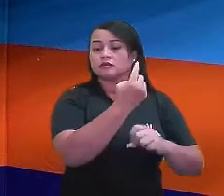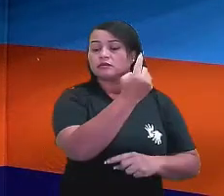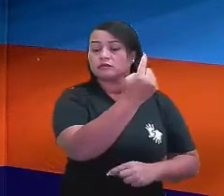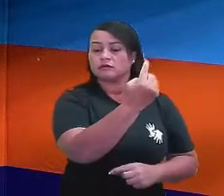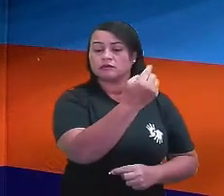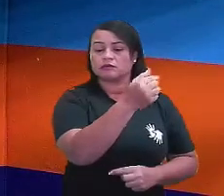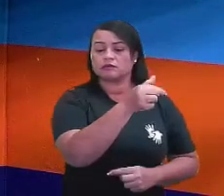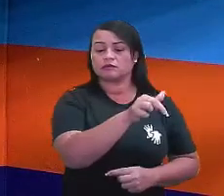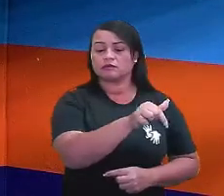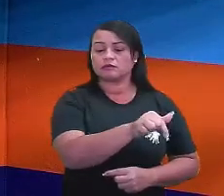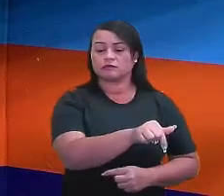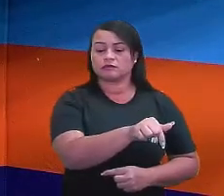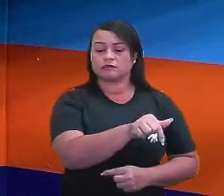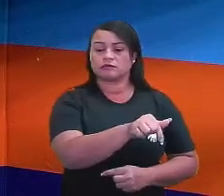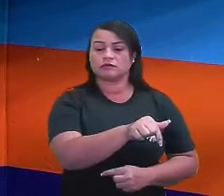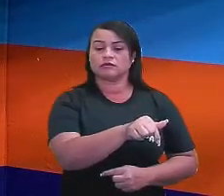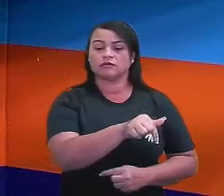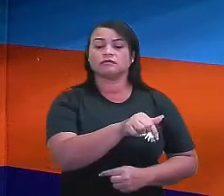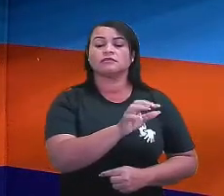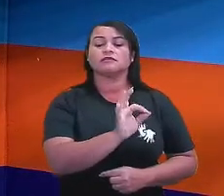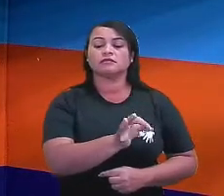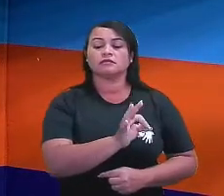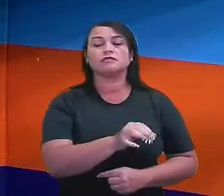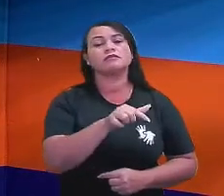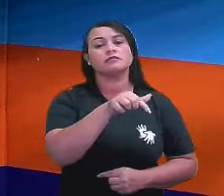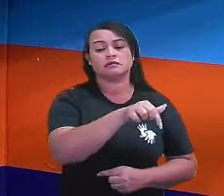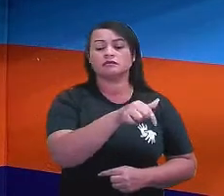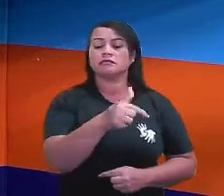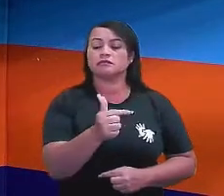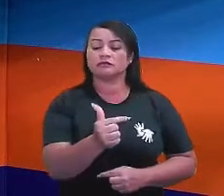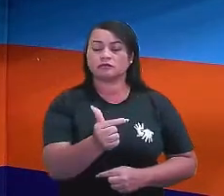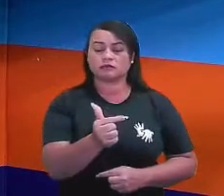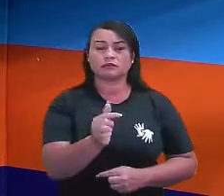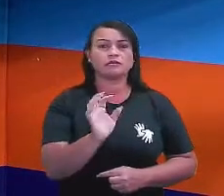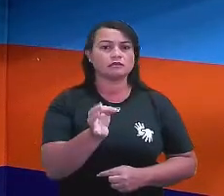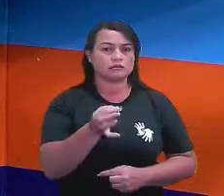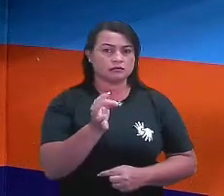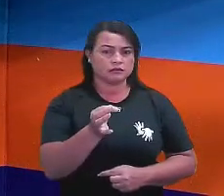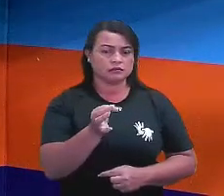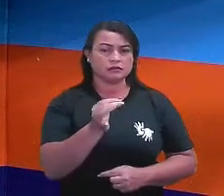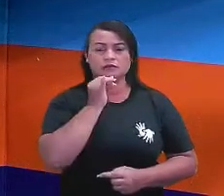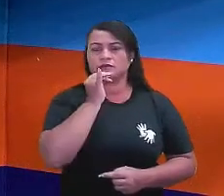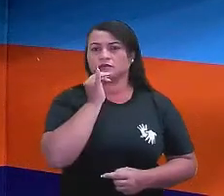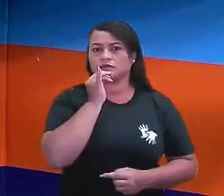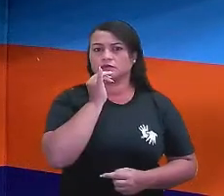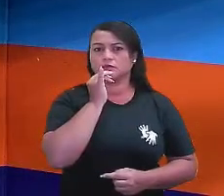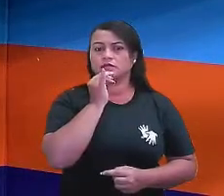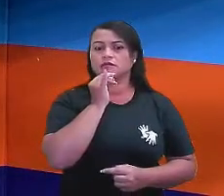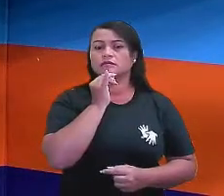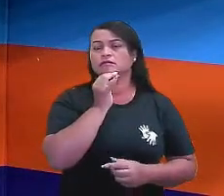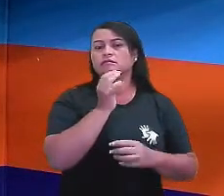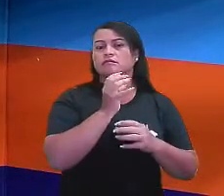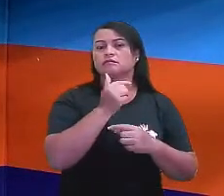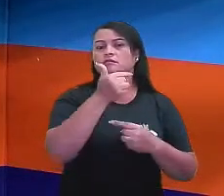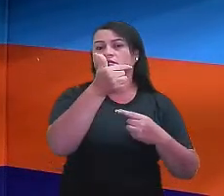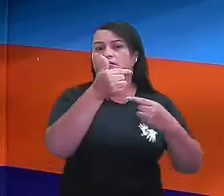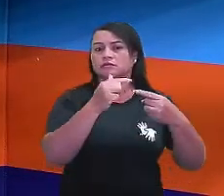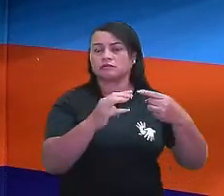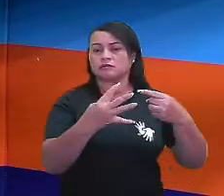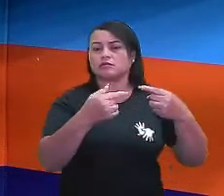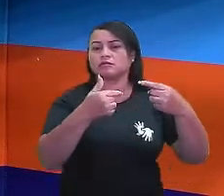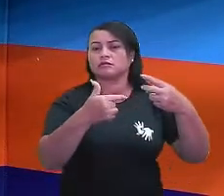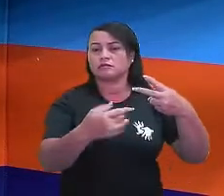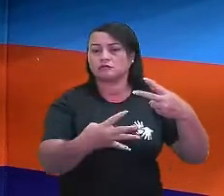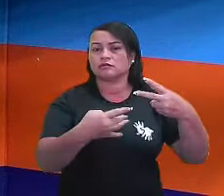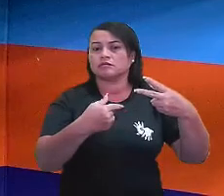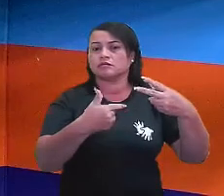ó, que vai dar 7. Então, deu 72. É como se eu pegasse um 24, mais 24, mais